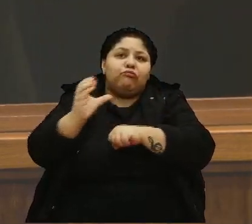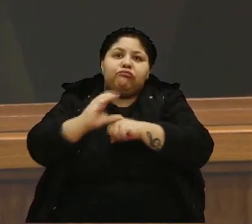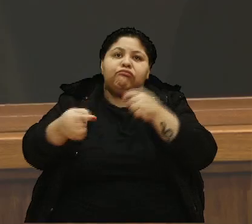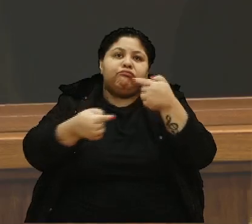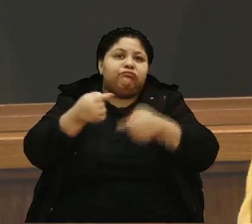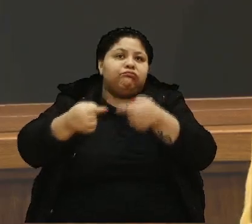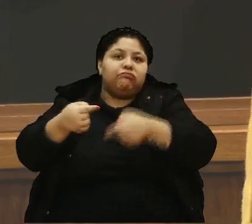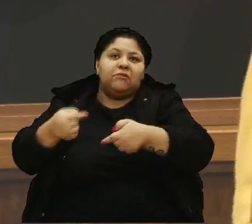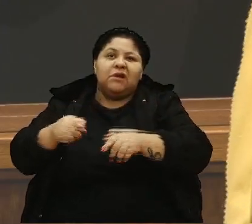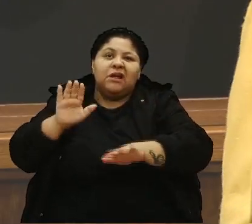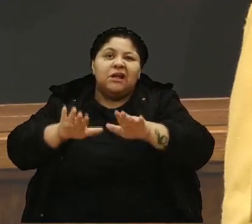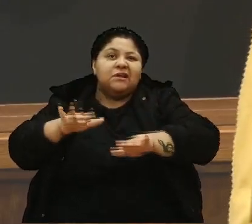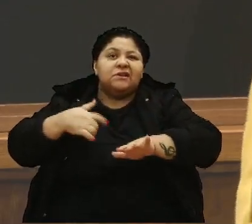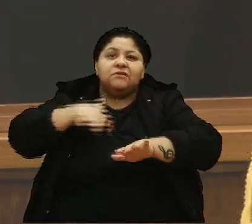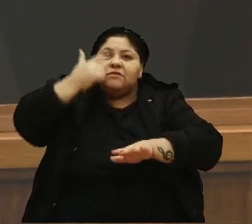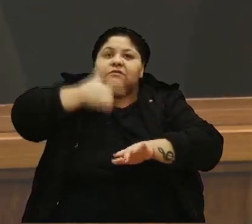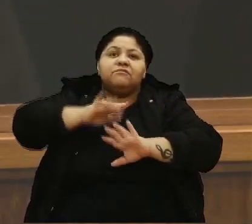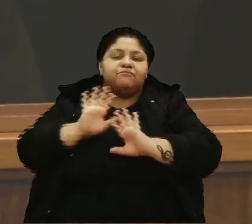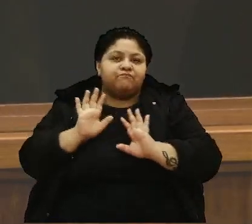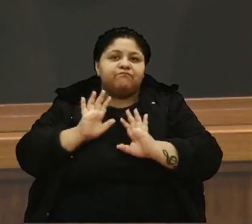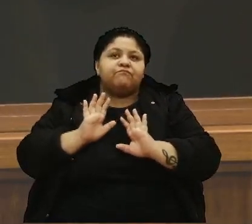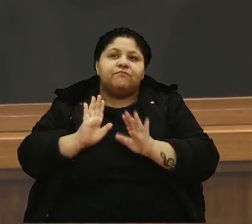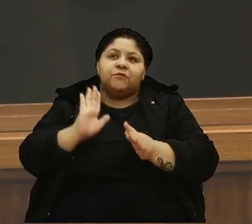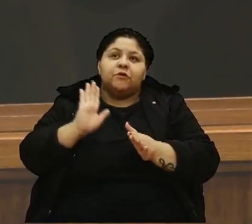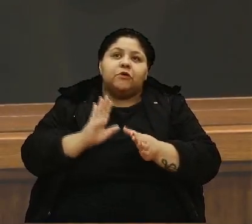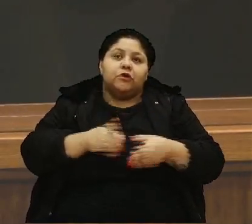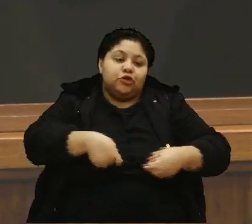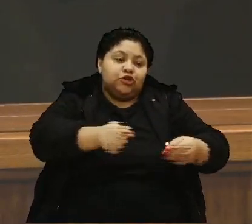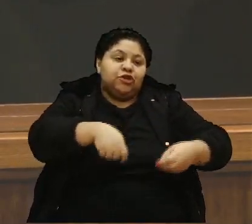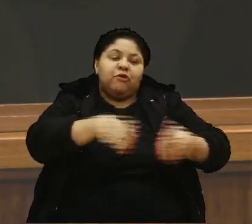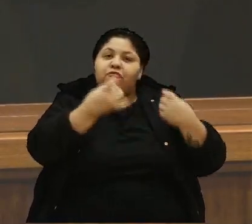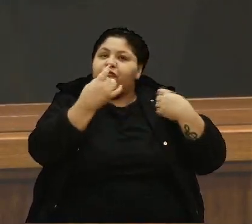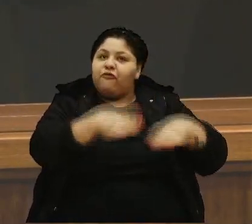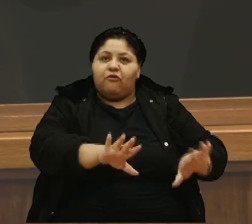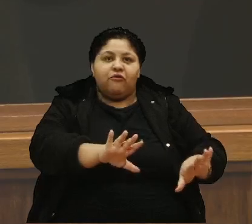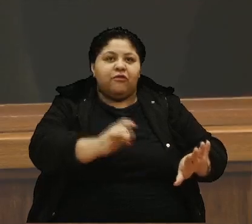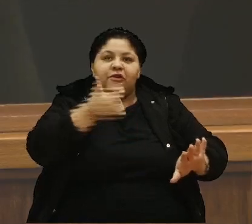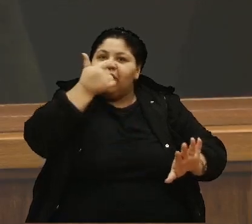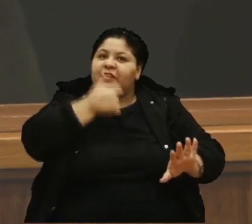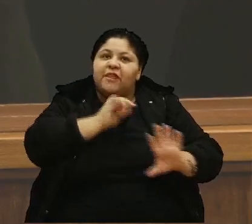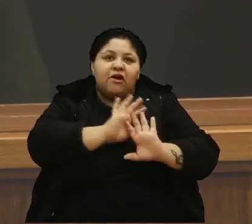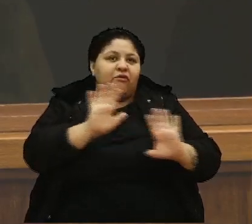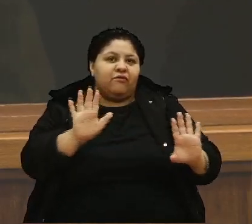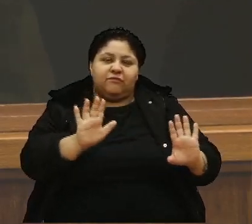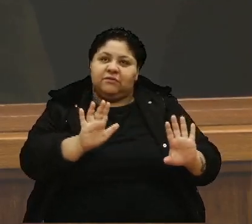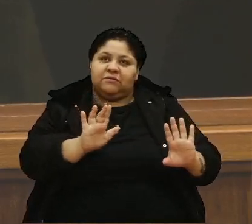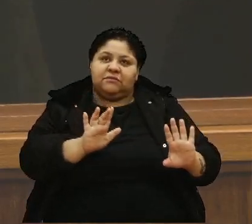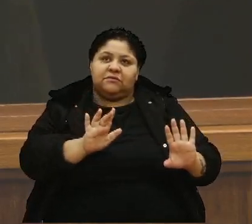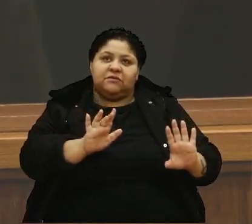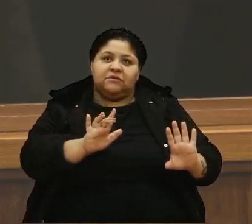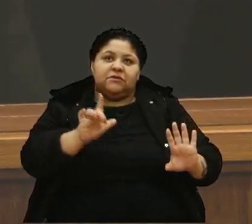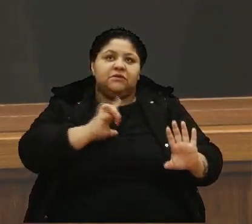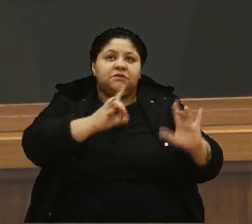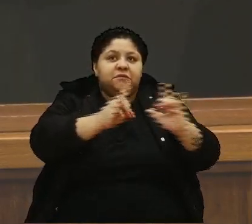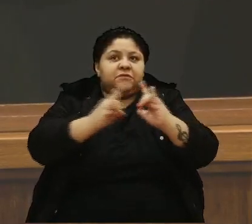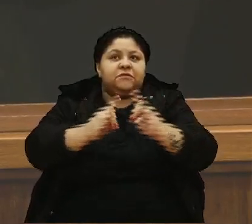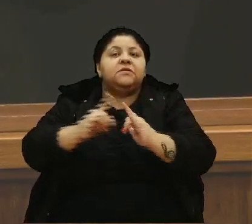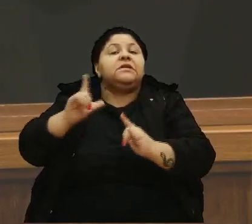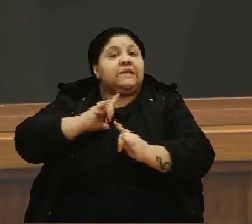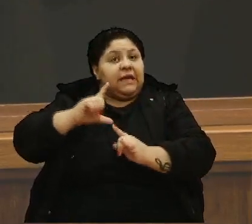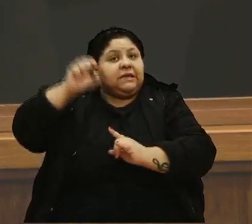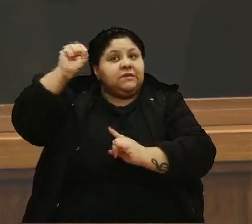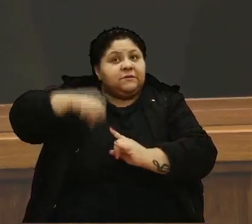às vezes, eu acho que a gente está botando dinheiro fora. Não acho que não tenha que ter instituto que dê parecer, tem que